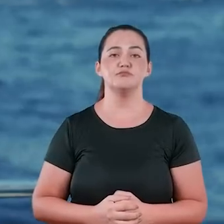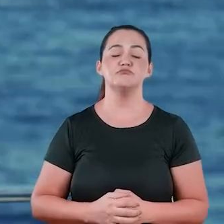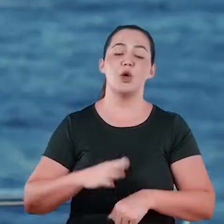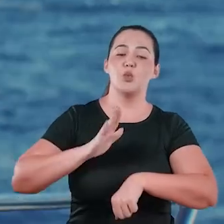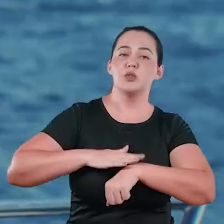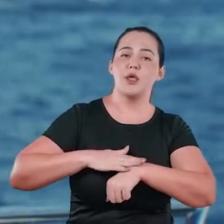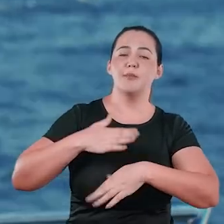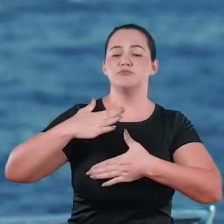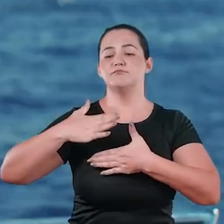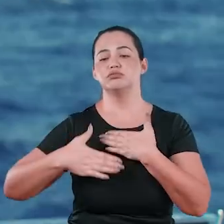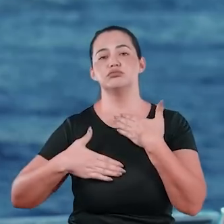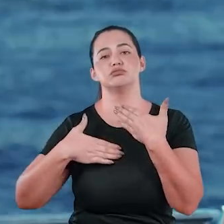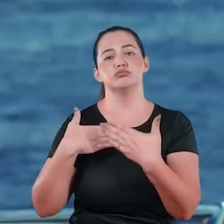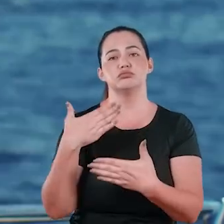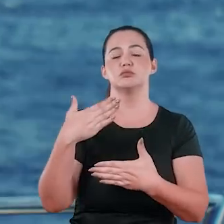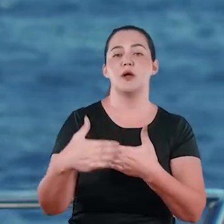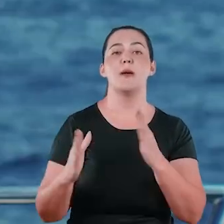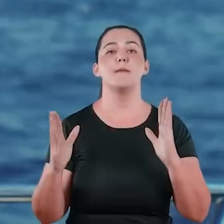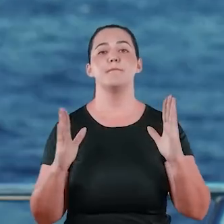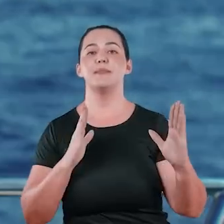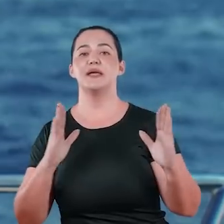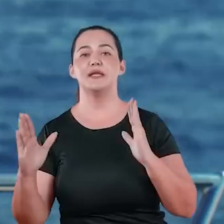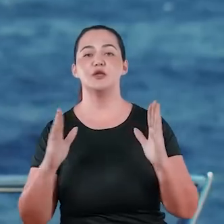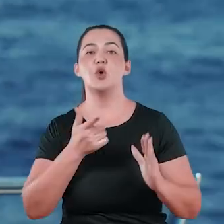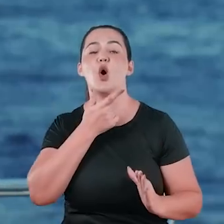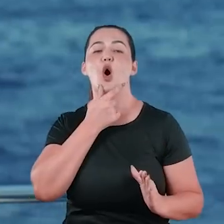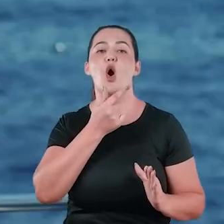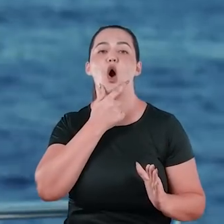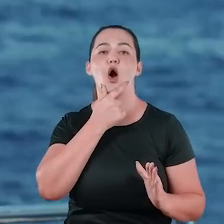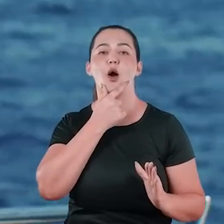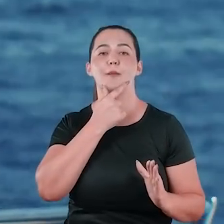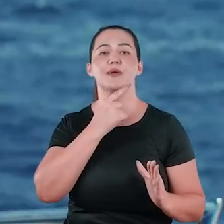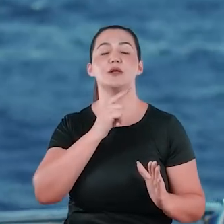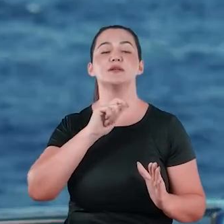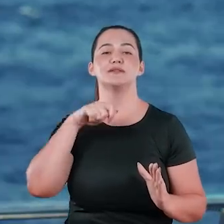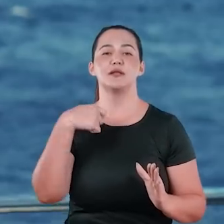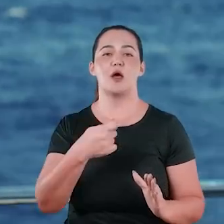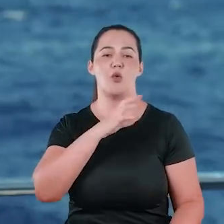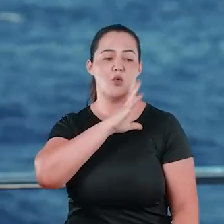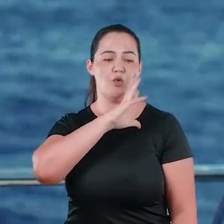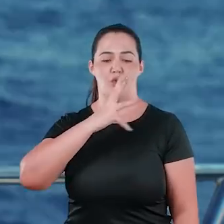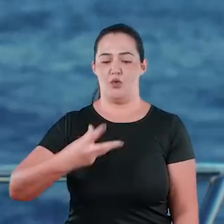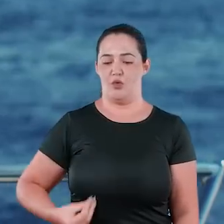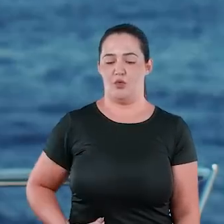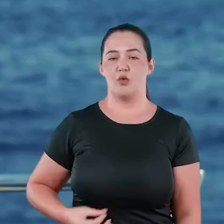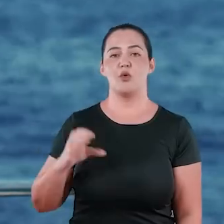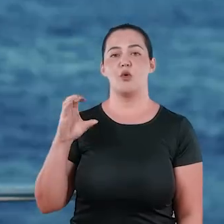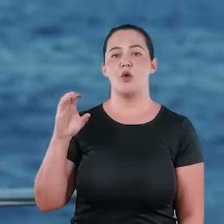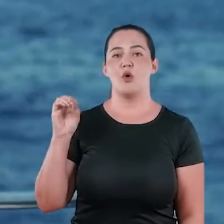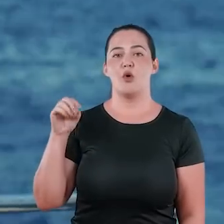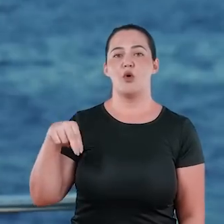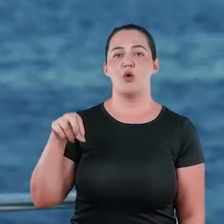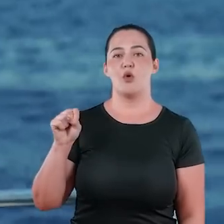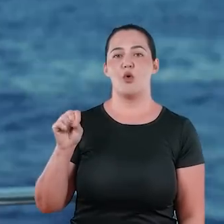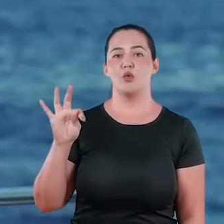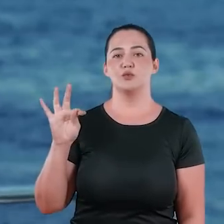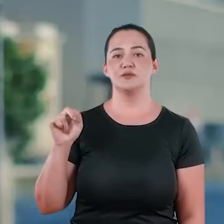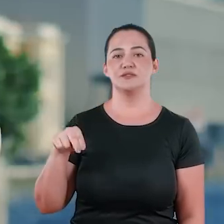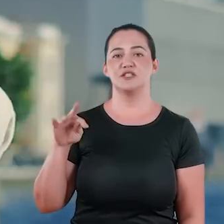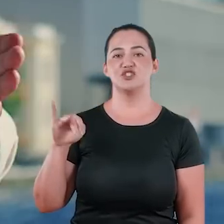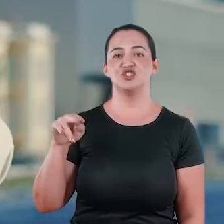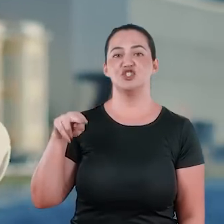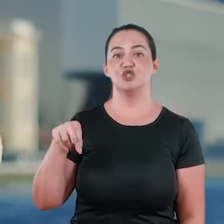foi passando. Aí veio a época de Constantino o Grande. Eu estou falando do 4º século da era